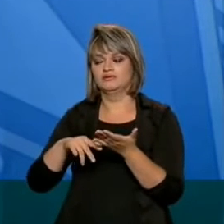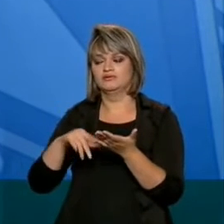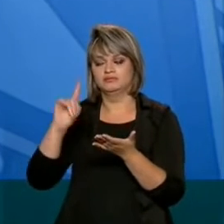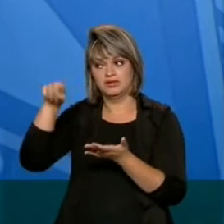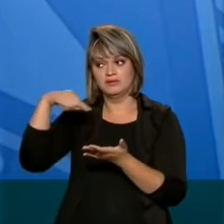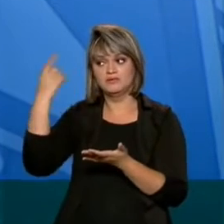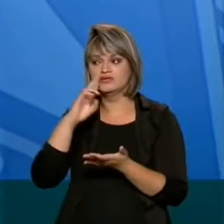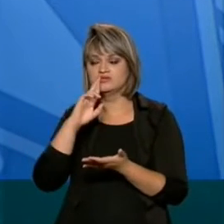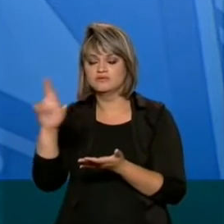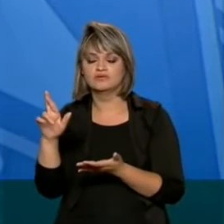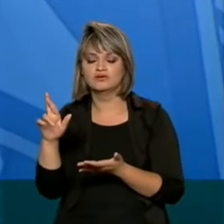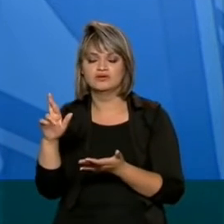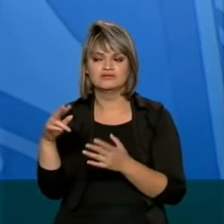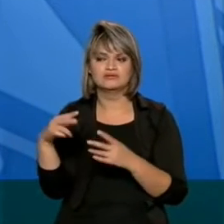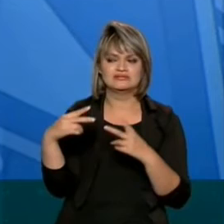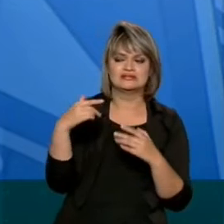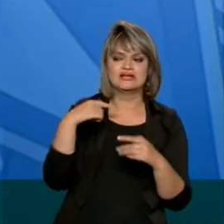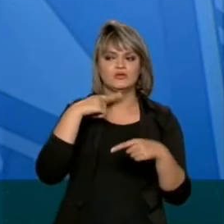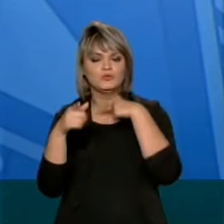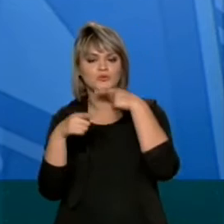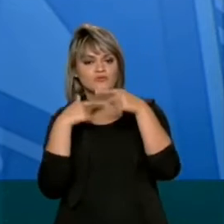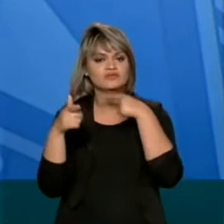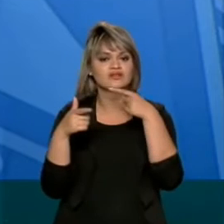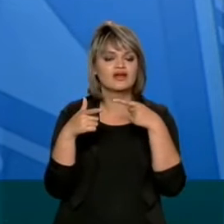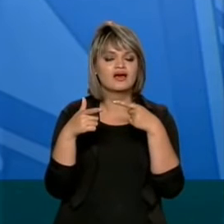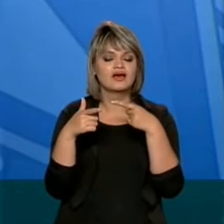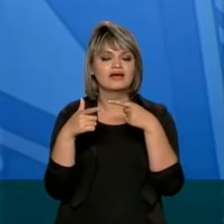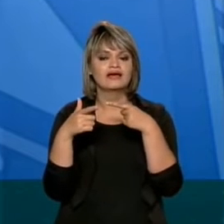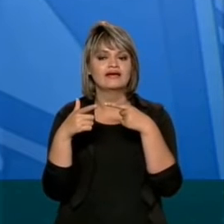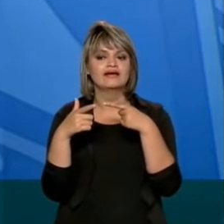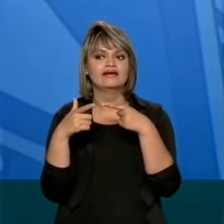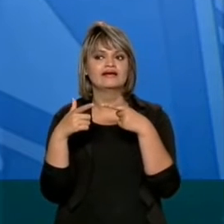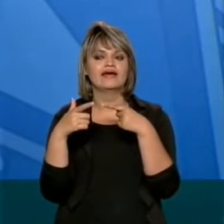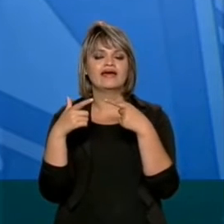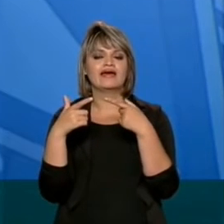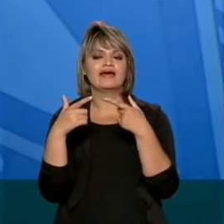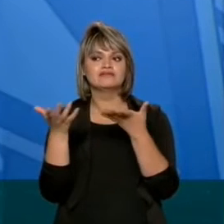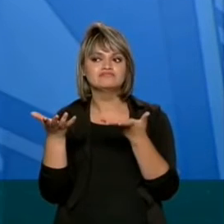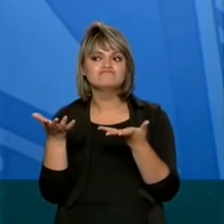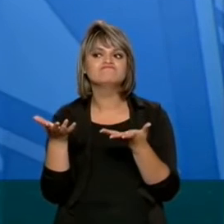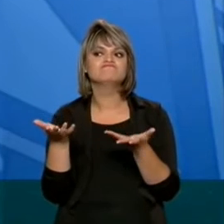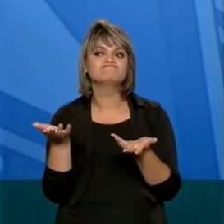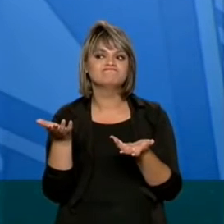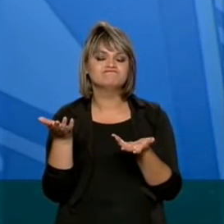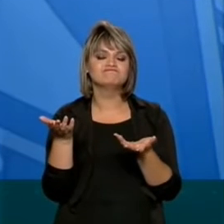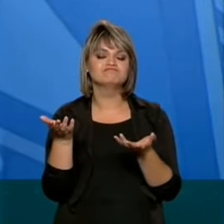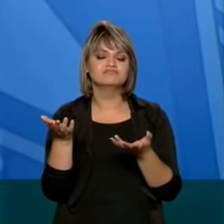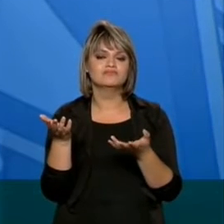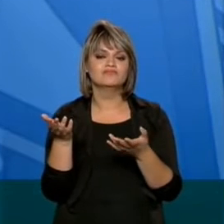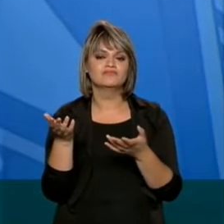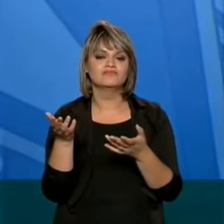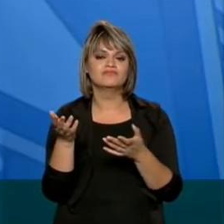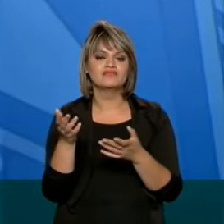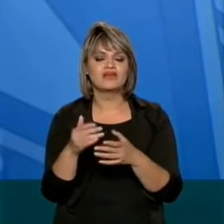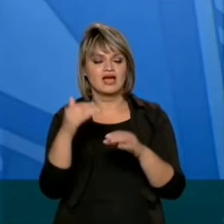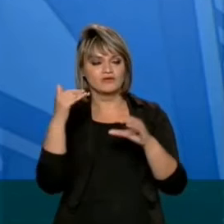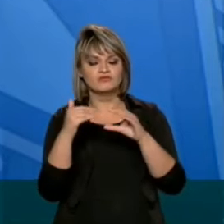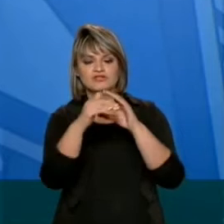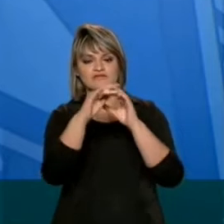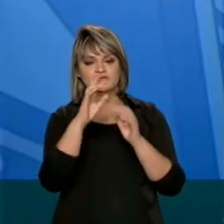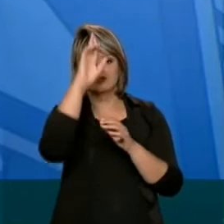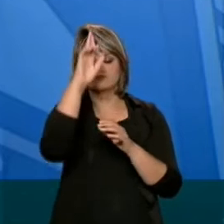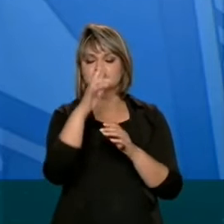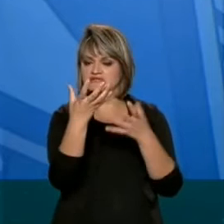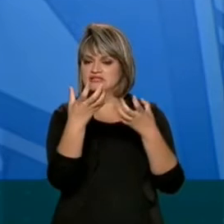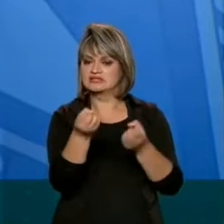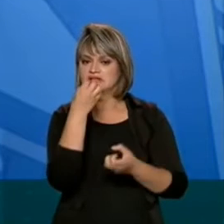no 3 a 1, ele é mais bem recebido na corte. Pelo que eu